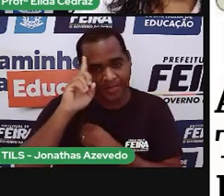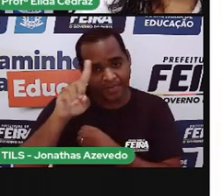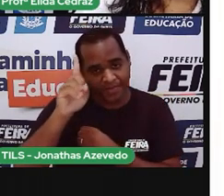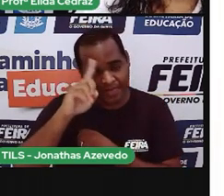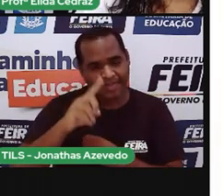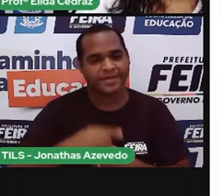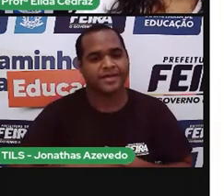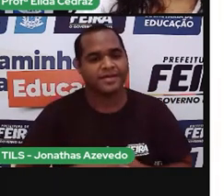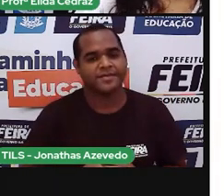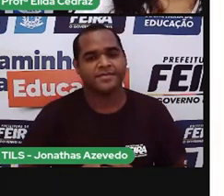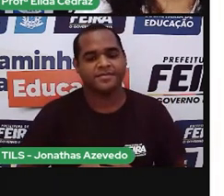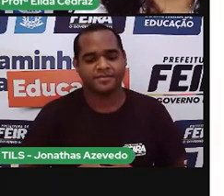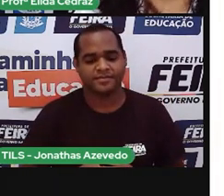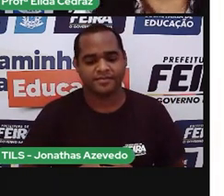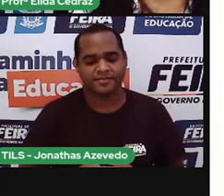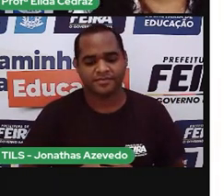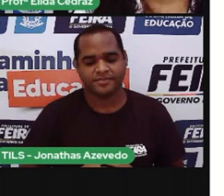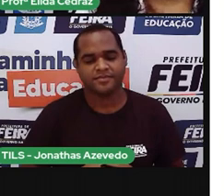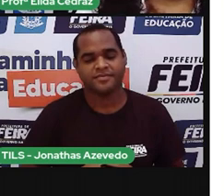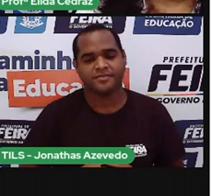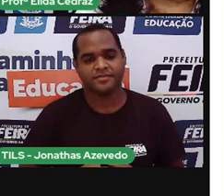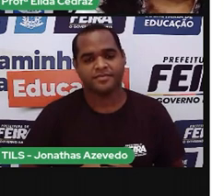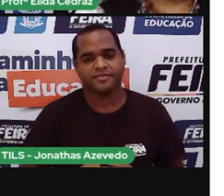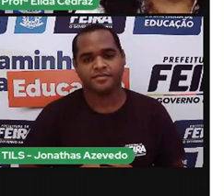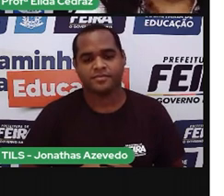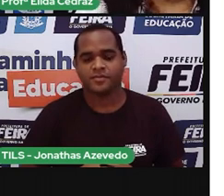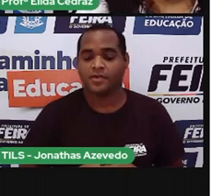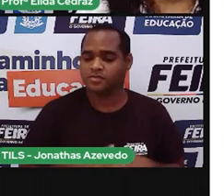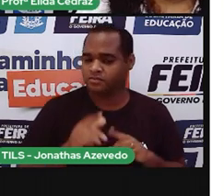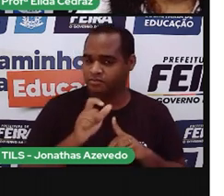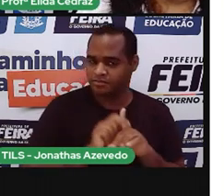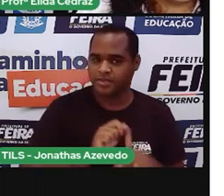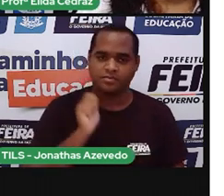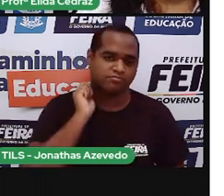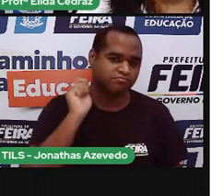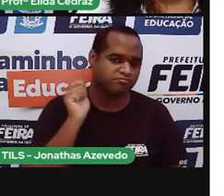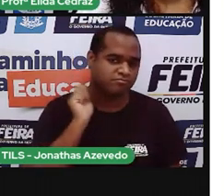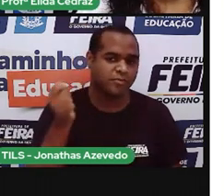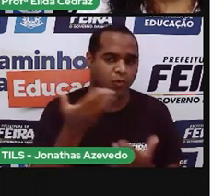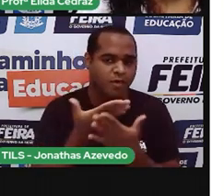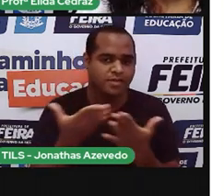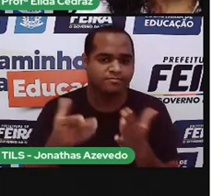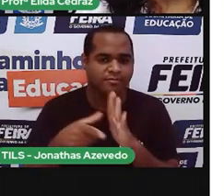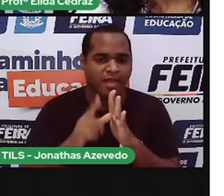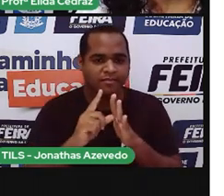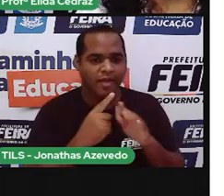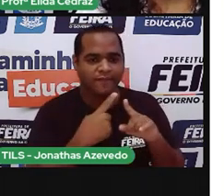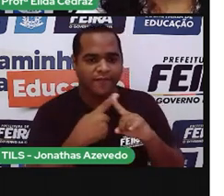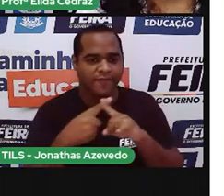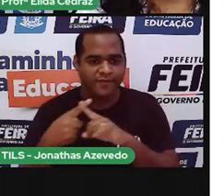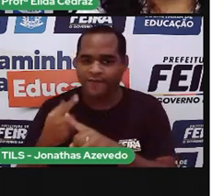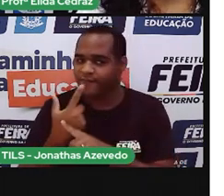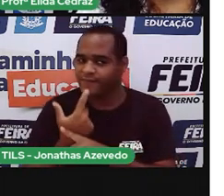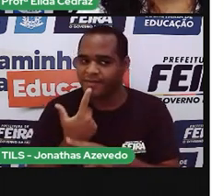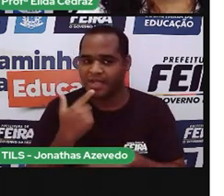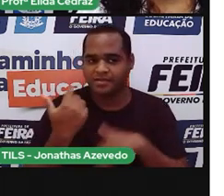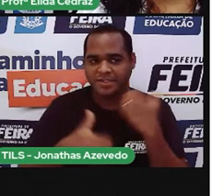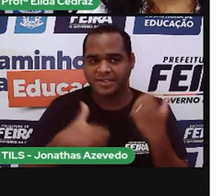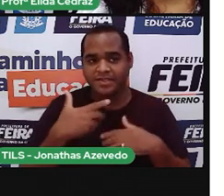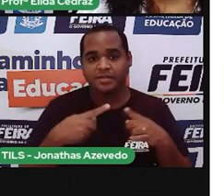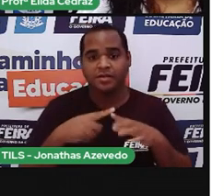Vamos lá? O mês de abril, como nós já vimos na aula anterior, nós